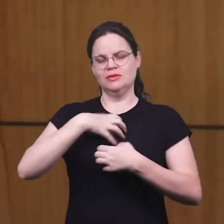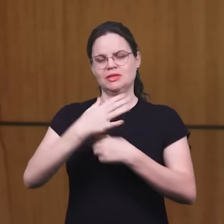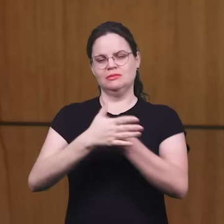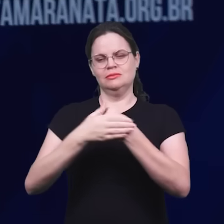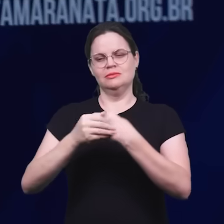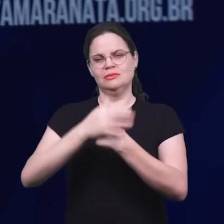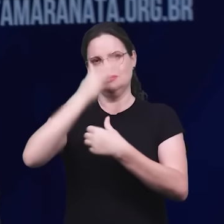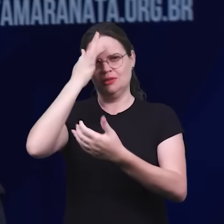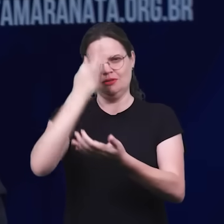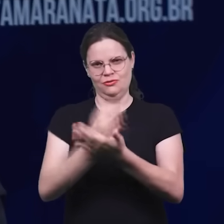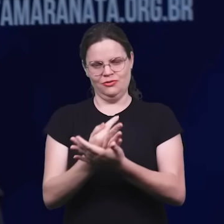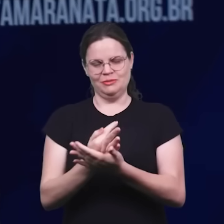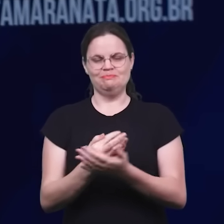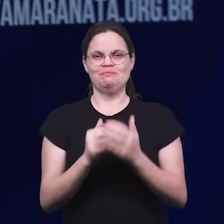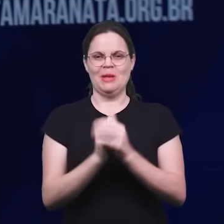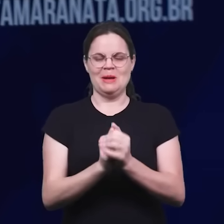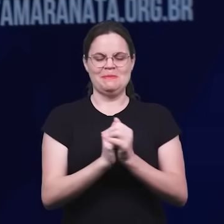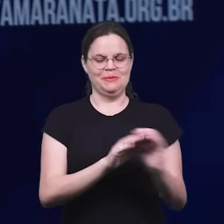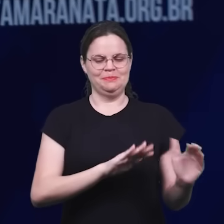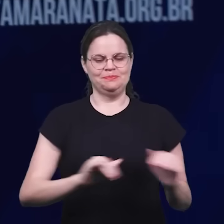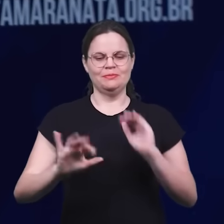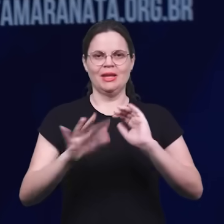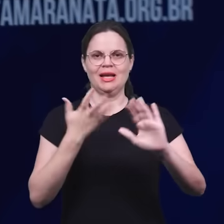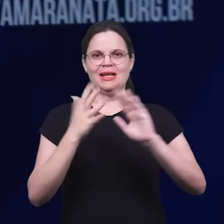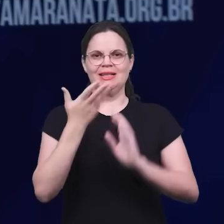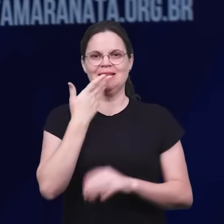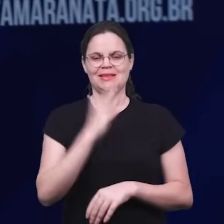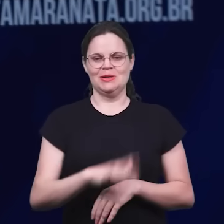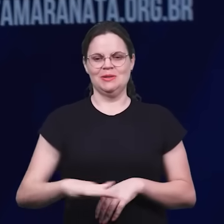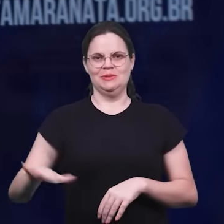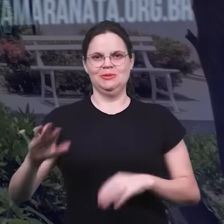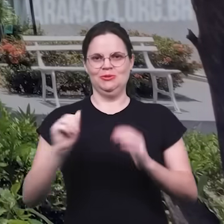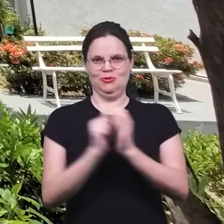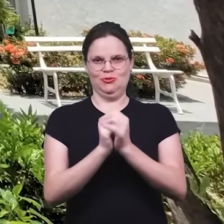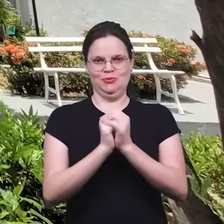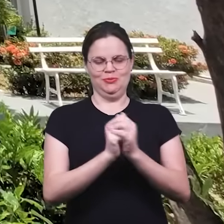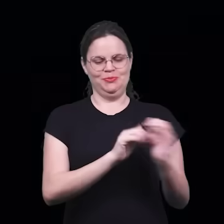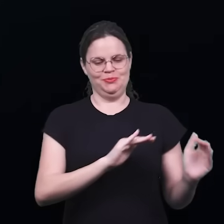na fé. Ouviremos agora um louvor cantado pelas nossas crianças.